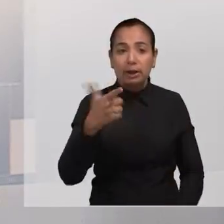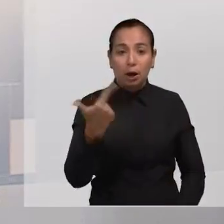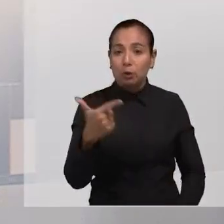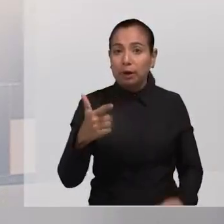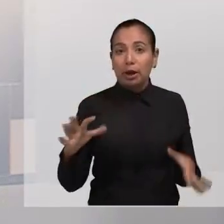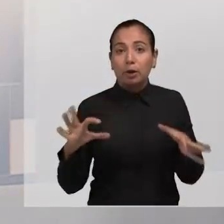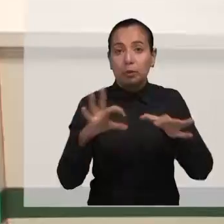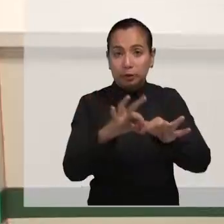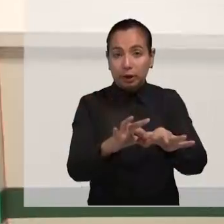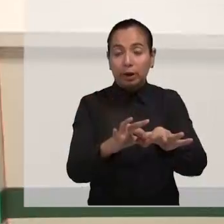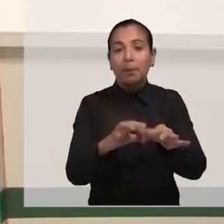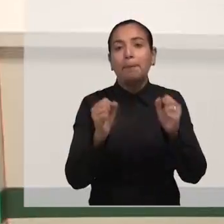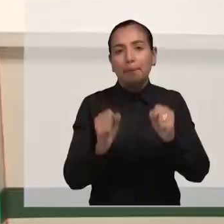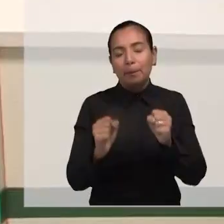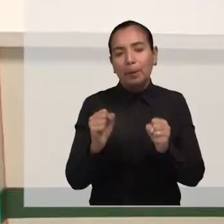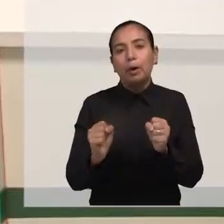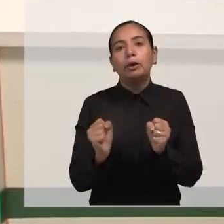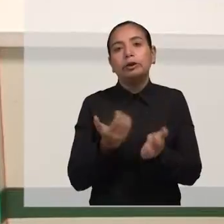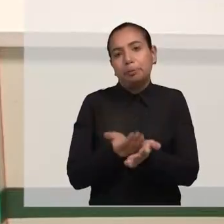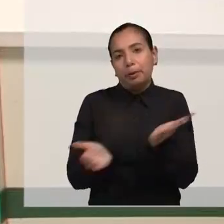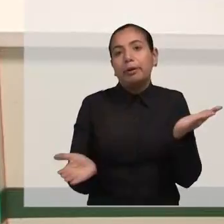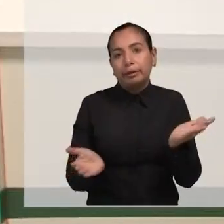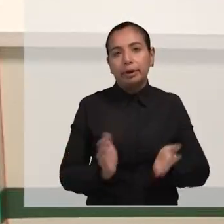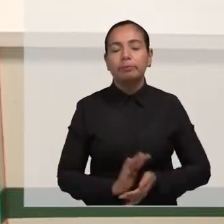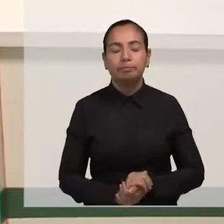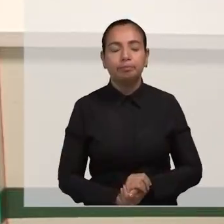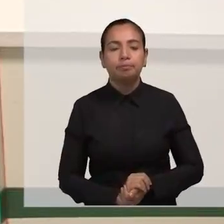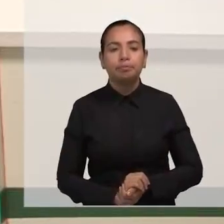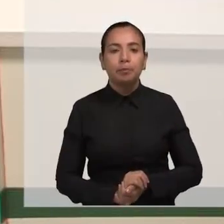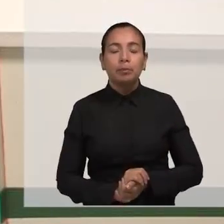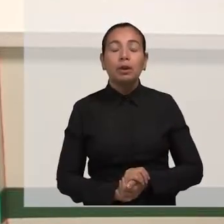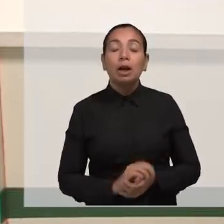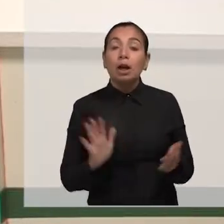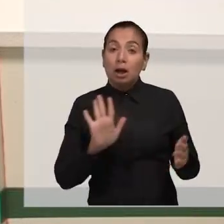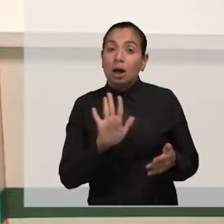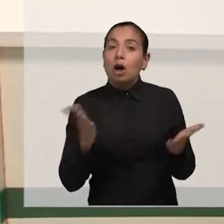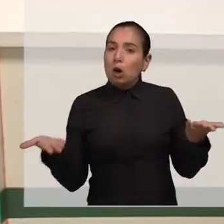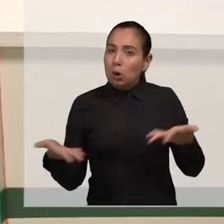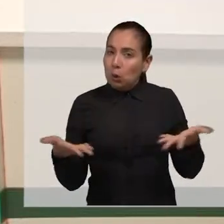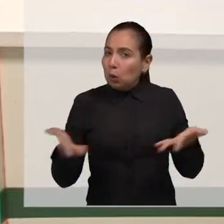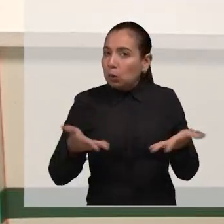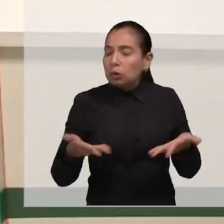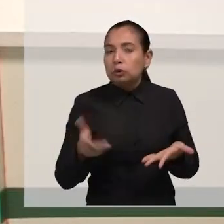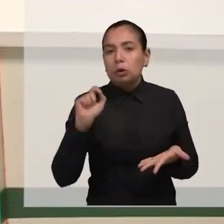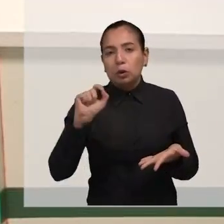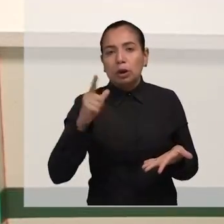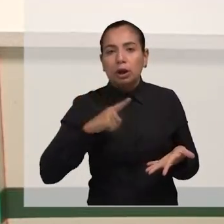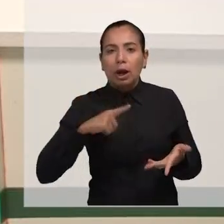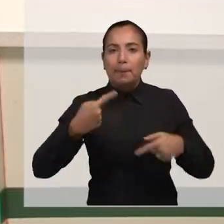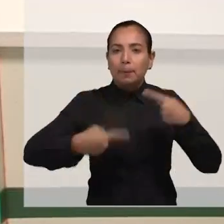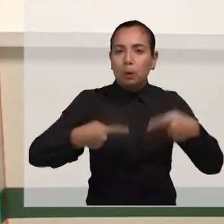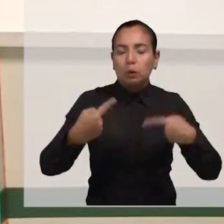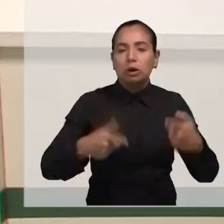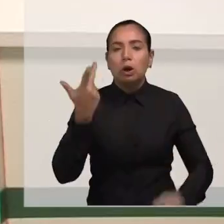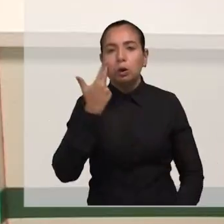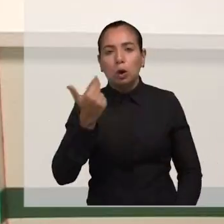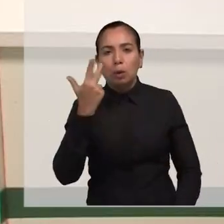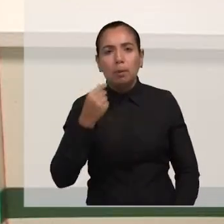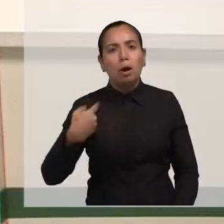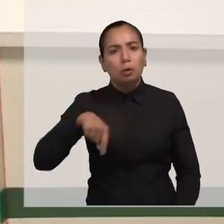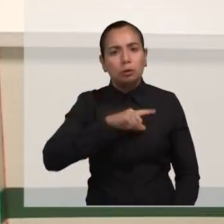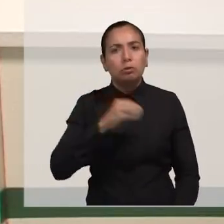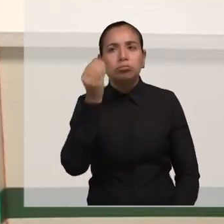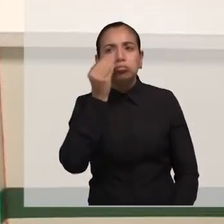avaliação hoje, Luiz, dentro desse processo, na política normal que te acompanha no dia a dia,